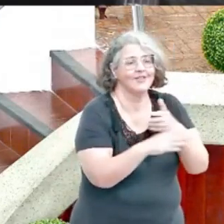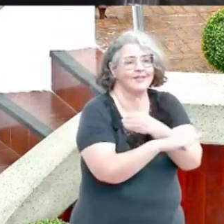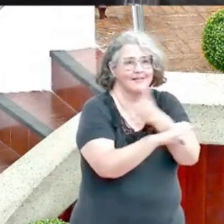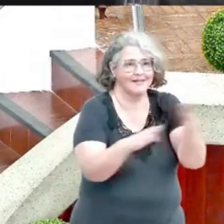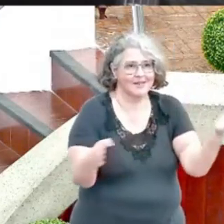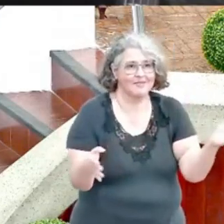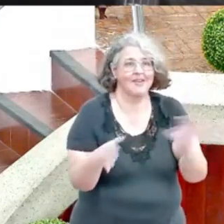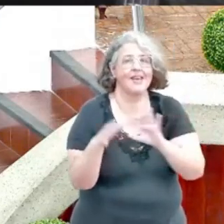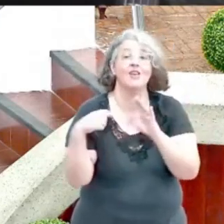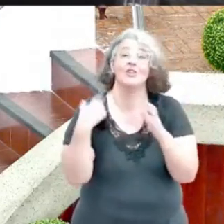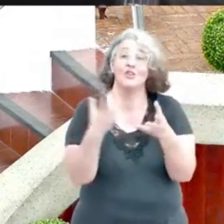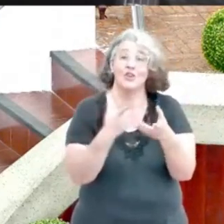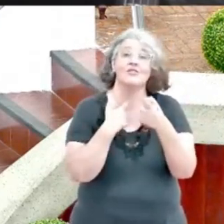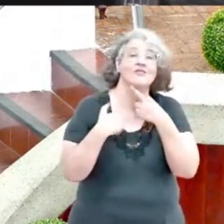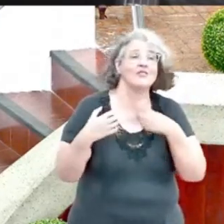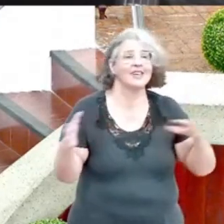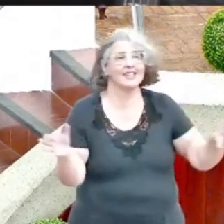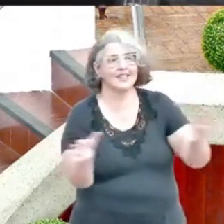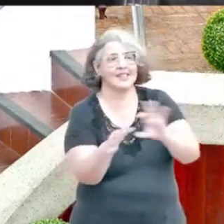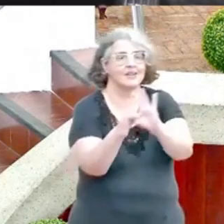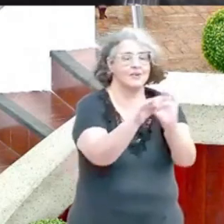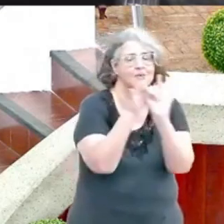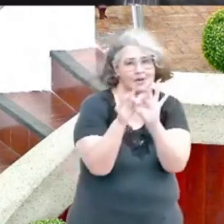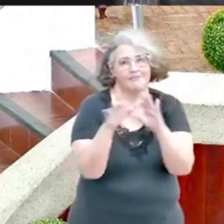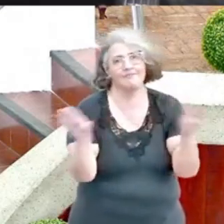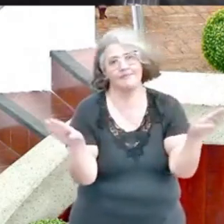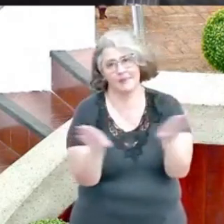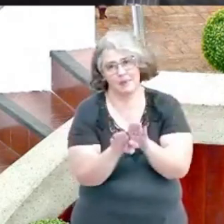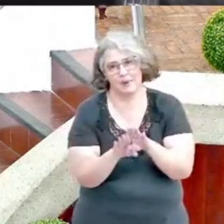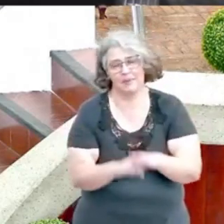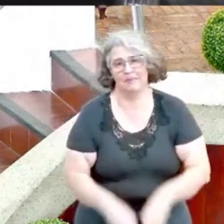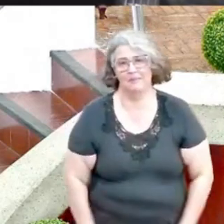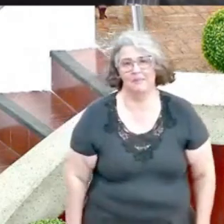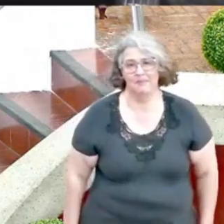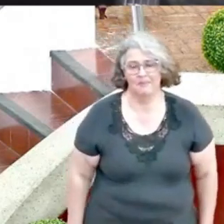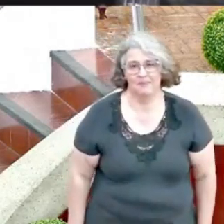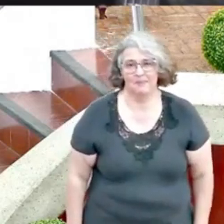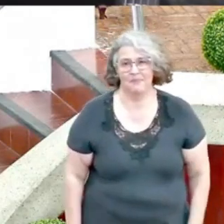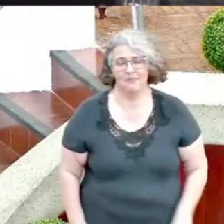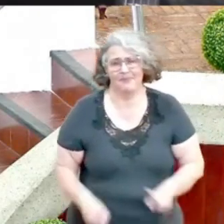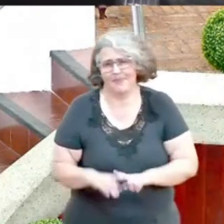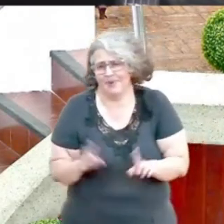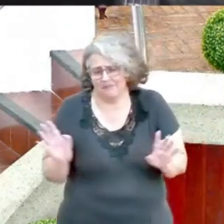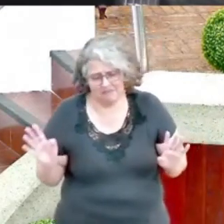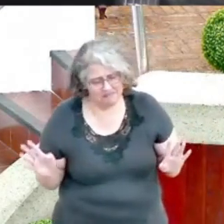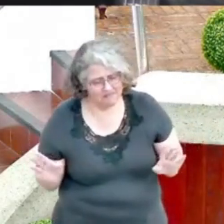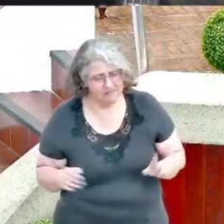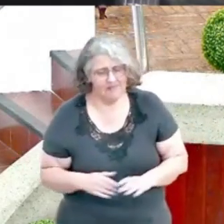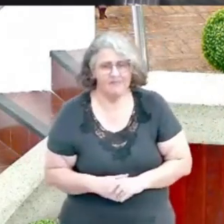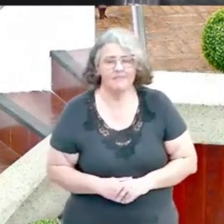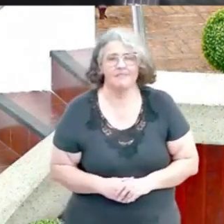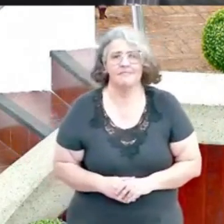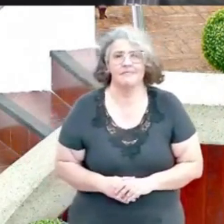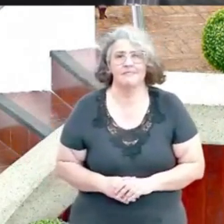comunhão dos santos. Mas talvez essa não seja a sua experiência.